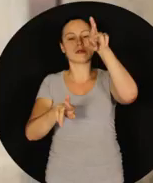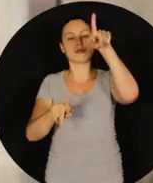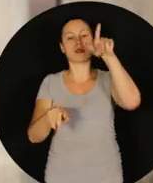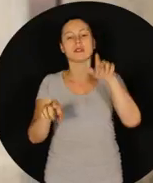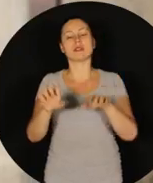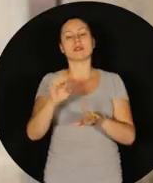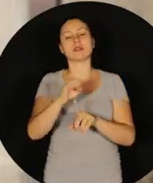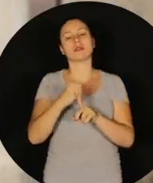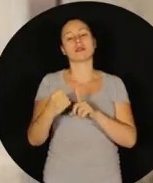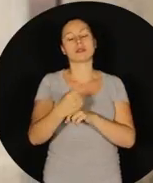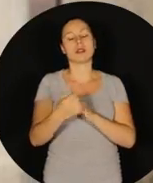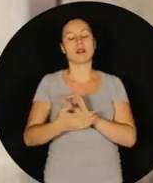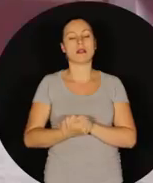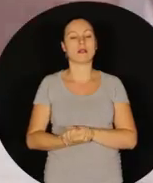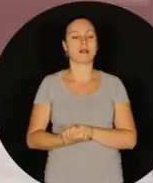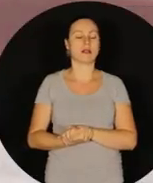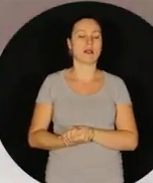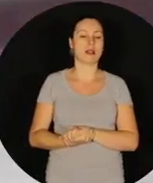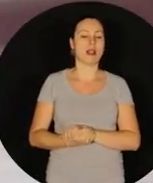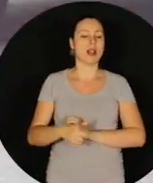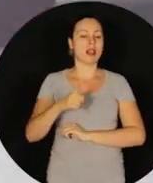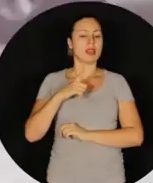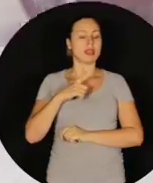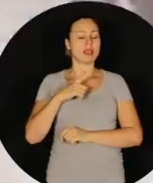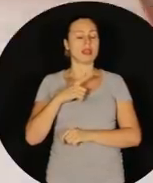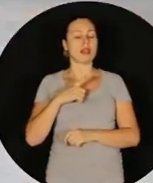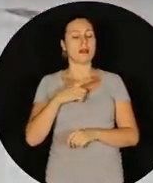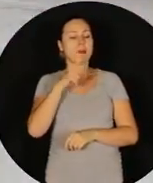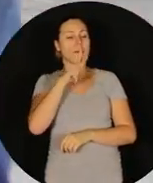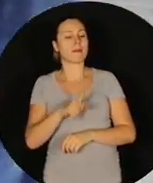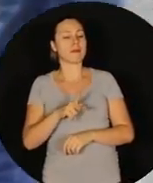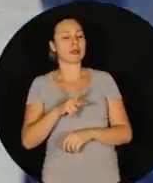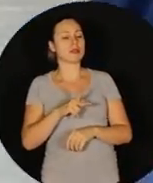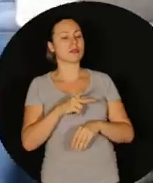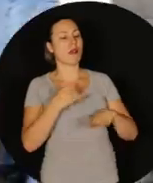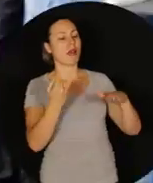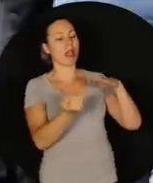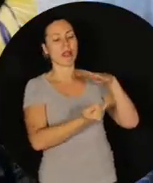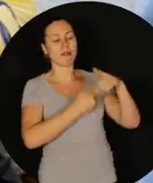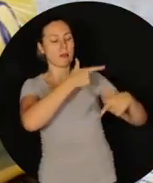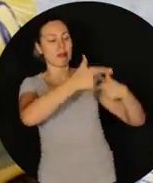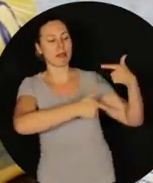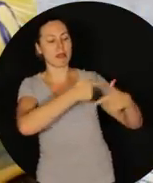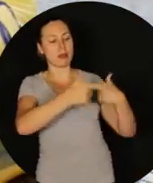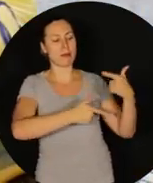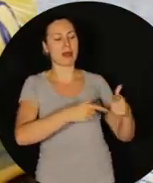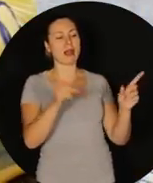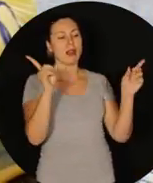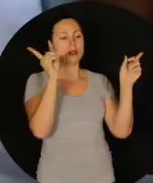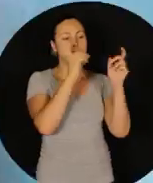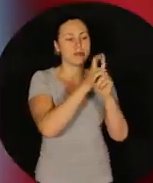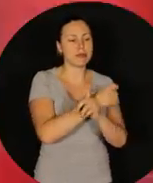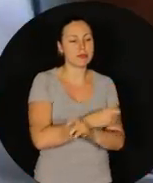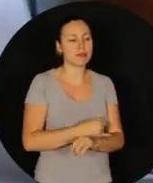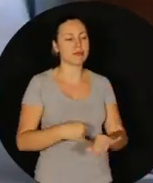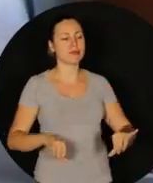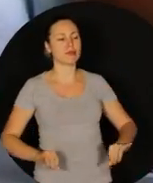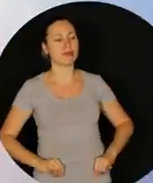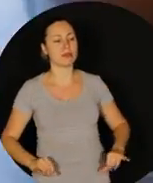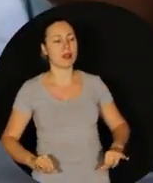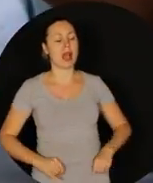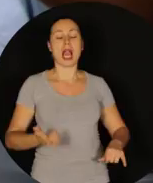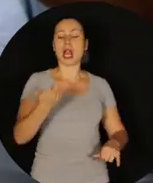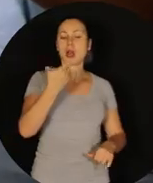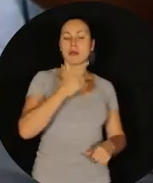marca profundamente o nosso país. Temos gerações de trabalhadoras e trabalhadores que vivem na informalidade com dificuldades